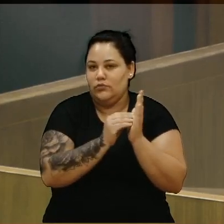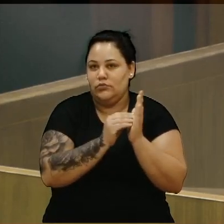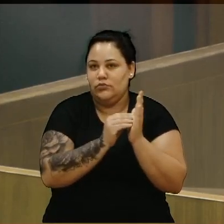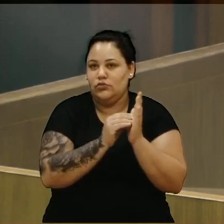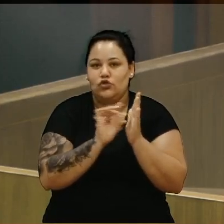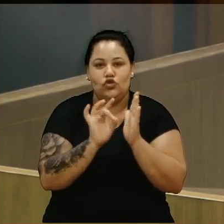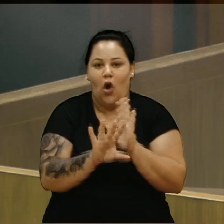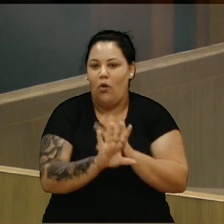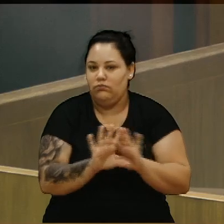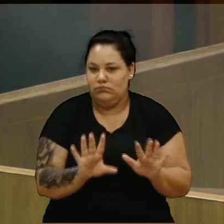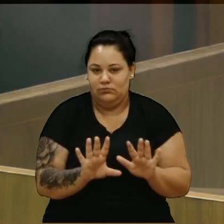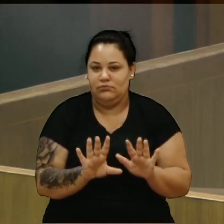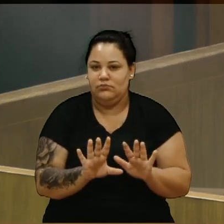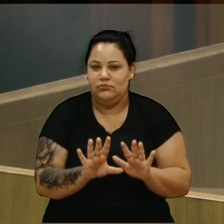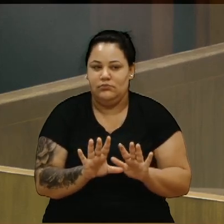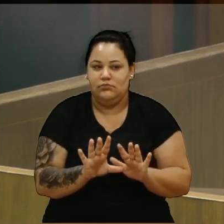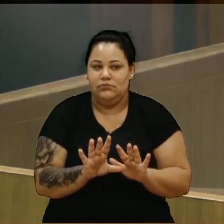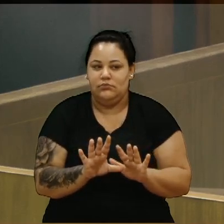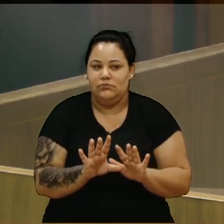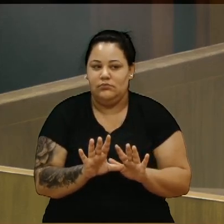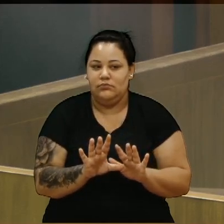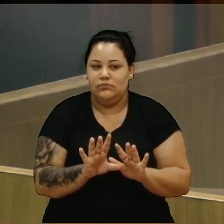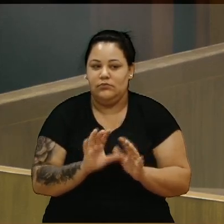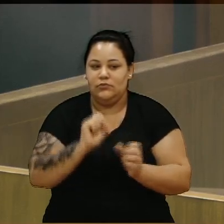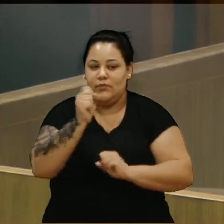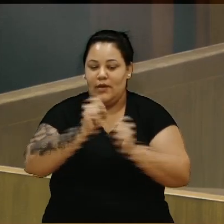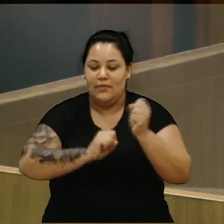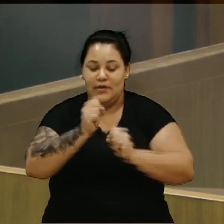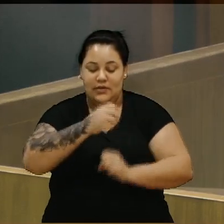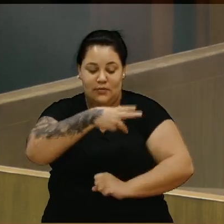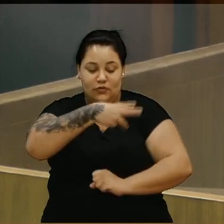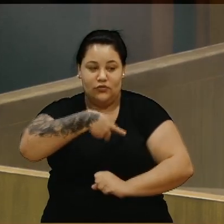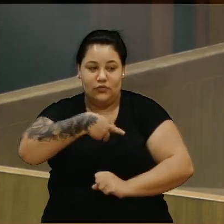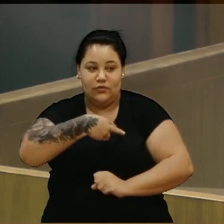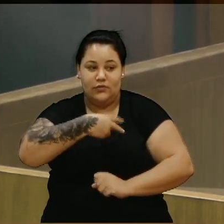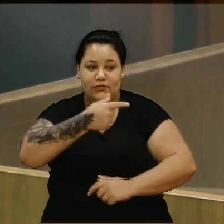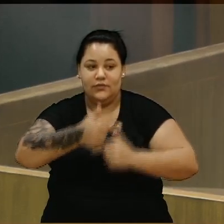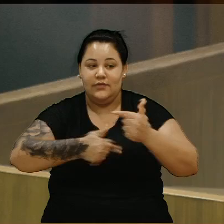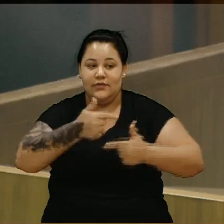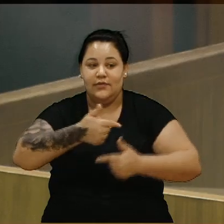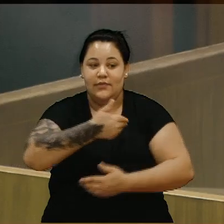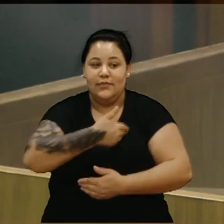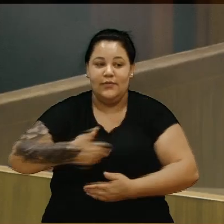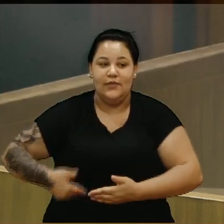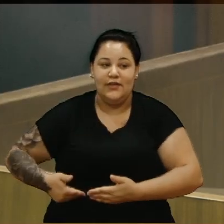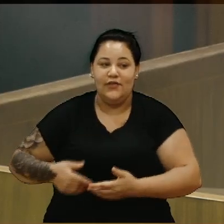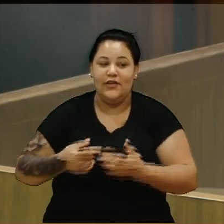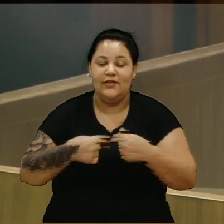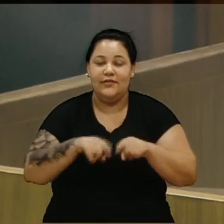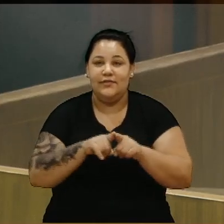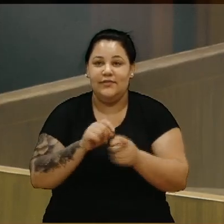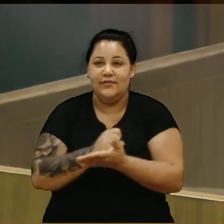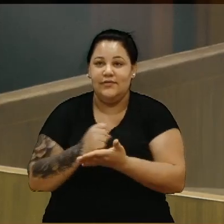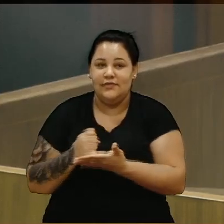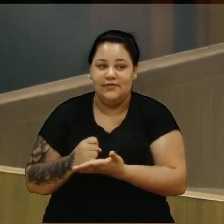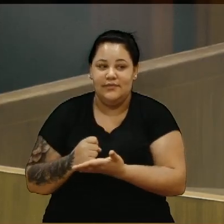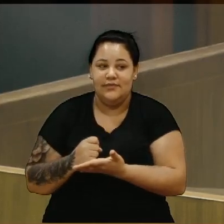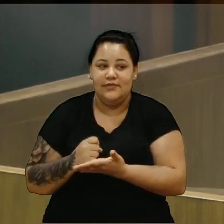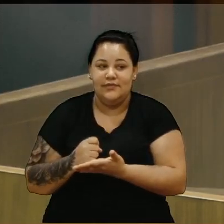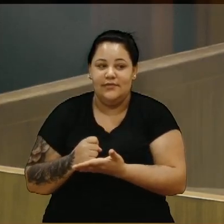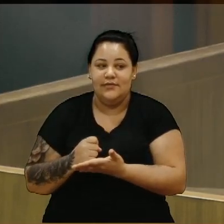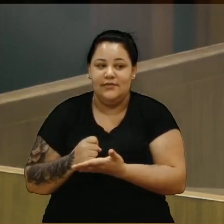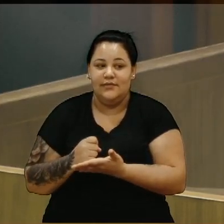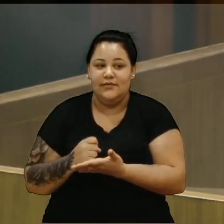baseado em uma empresa privada prestando um serviço público. Tá certo, nós temos um contrato para que isso